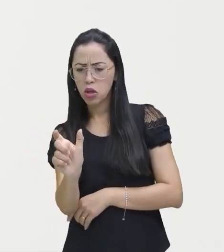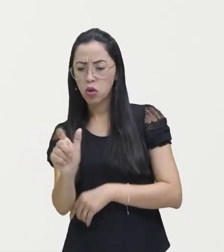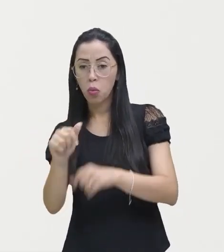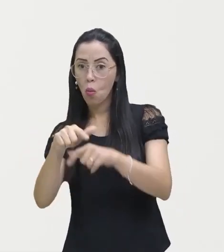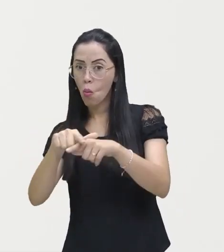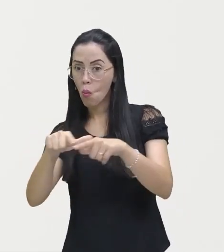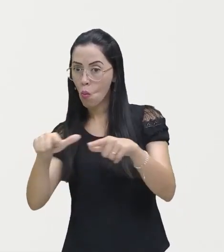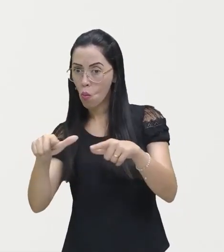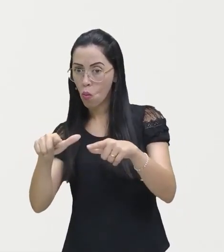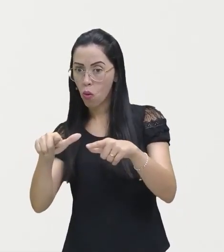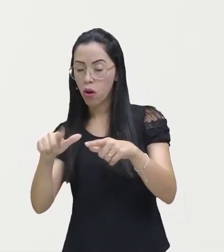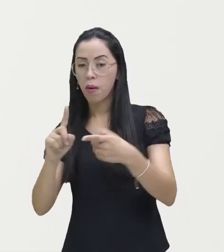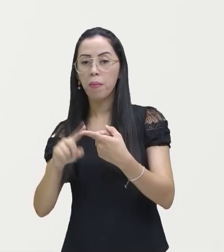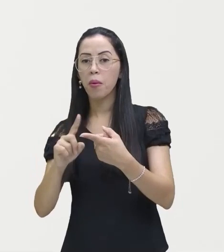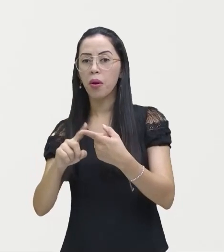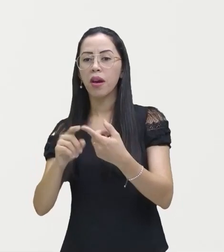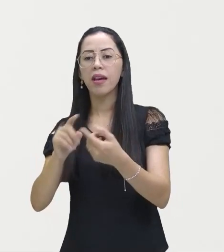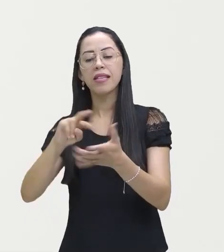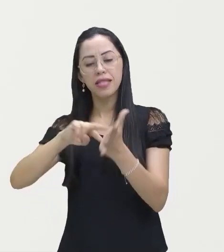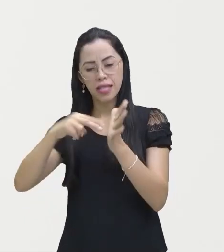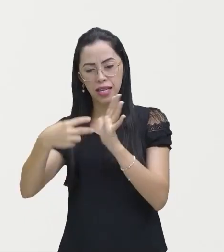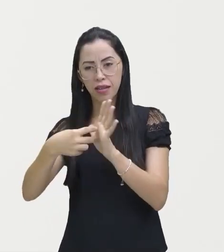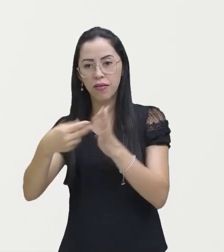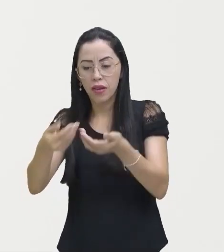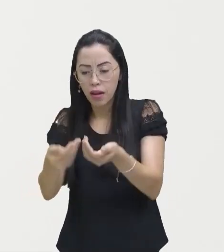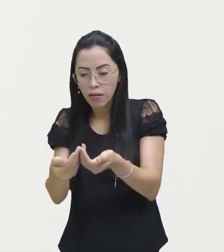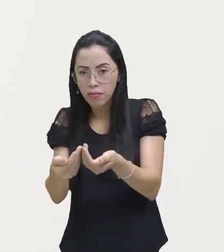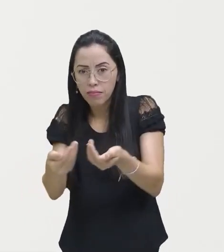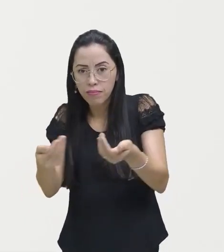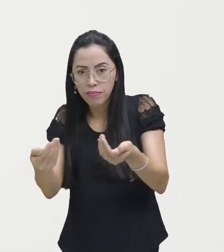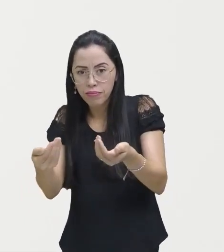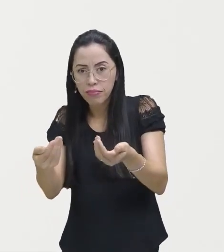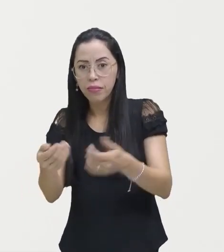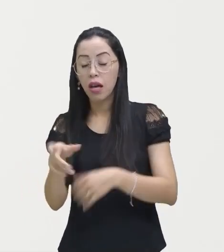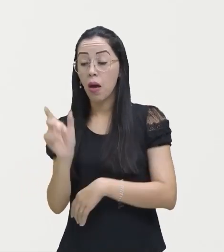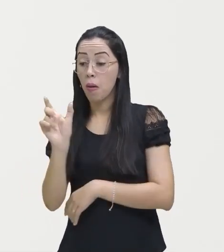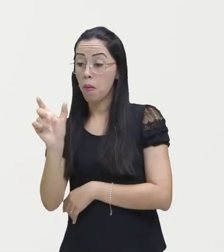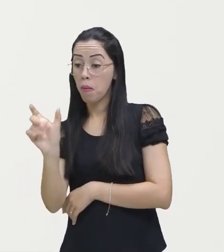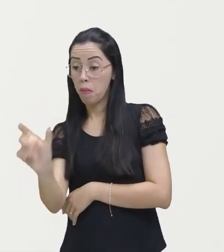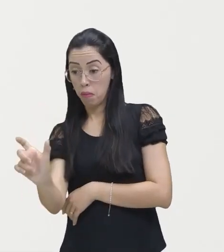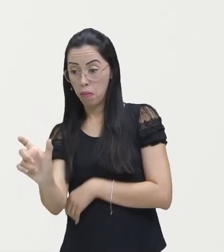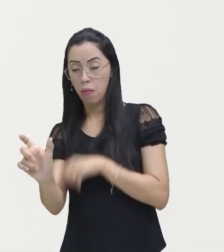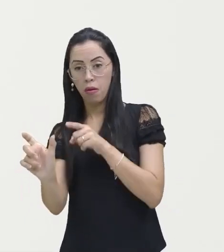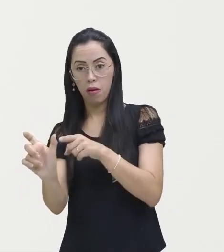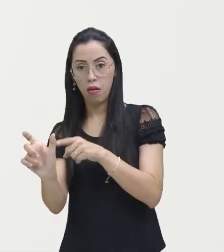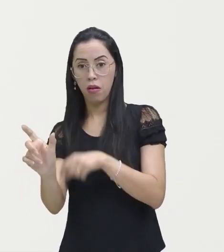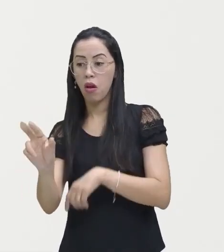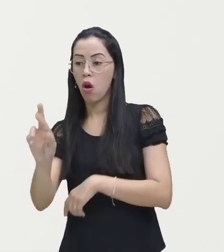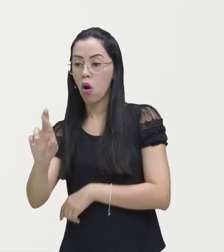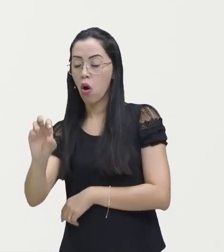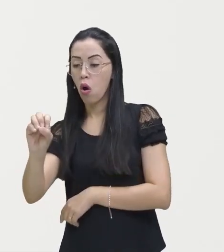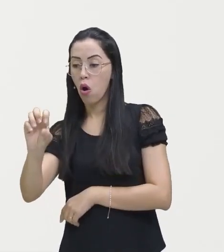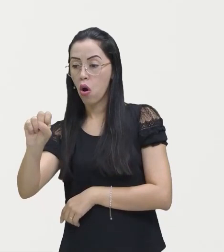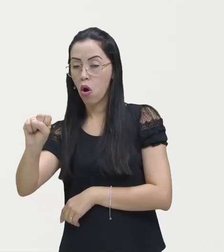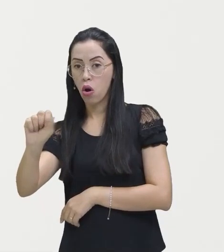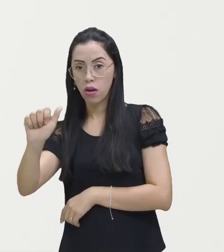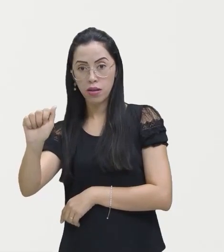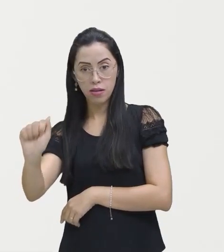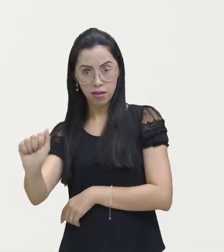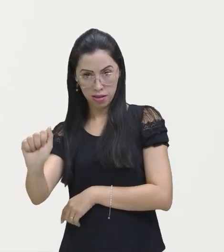que tem que ficar em branco entre uma palavrinha e outra. Vivia alegre no seu lar. Vivia,